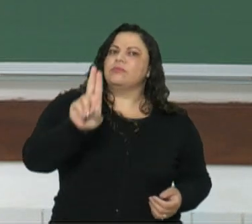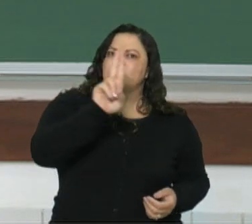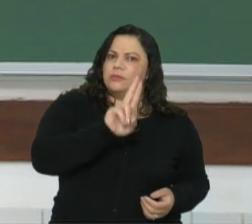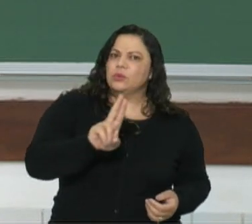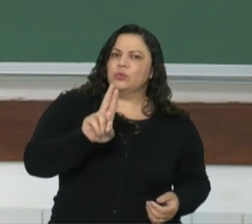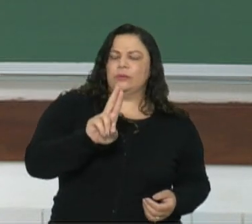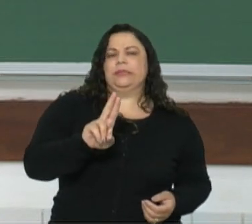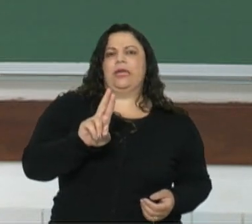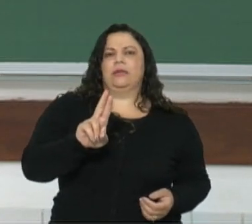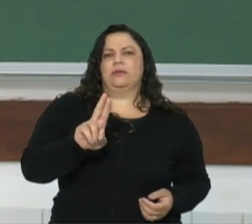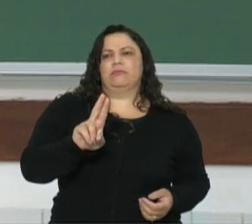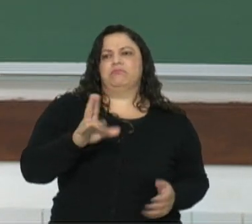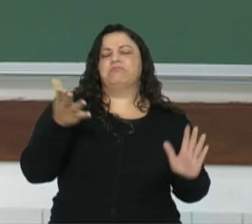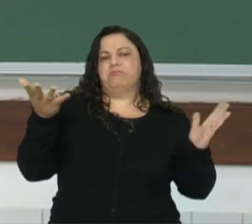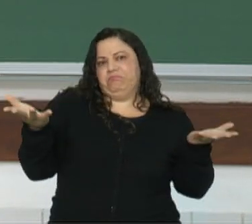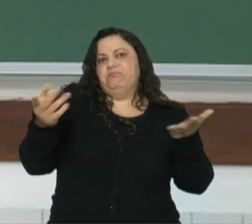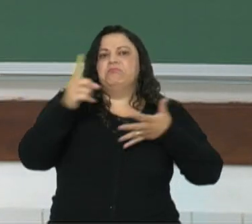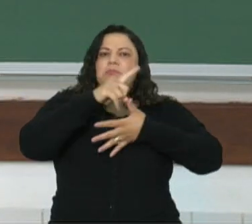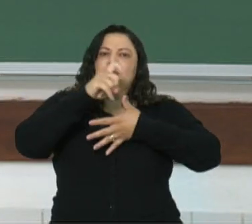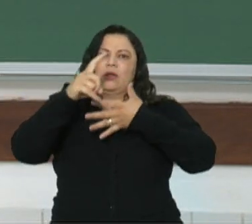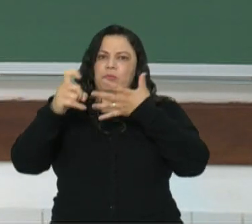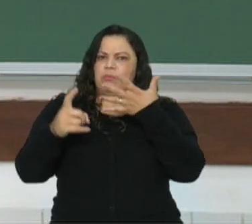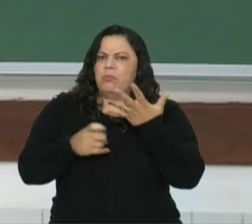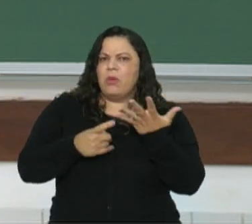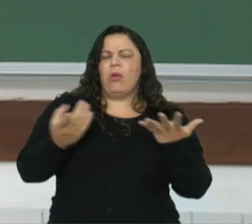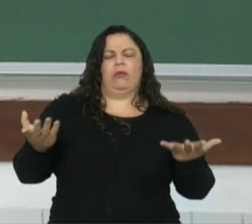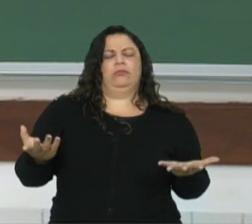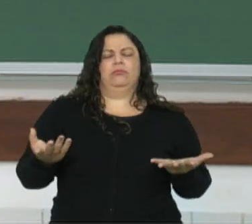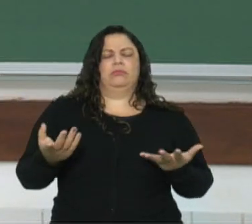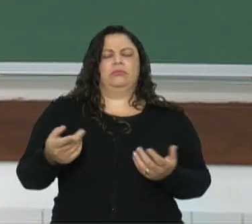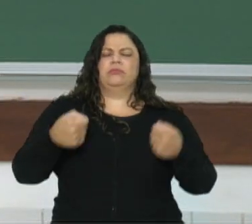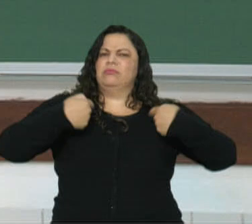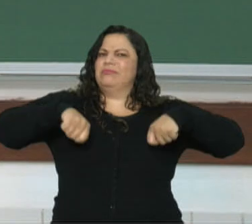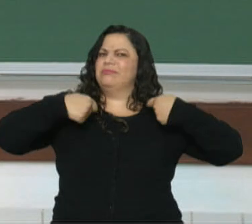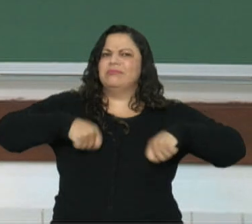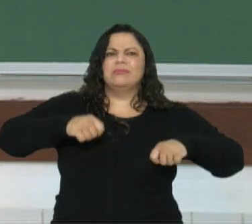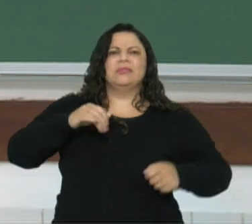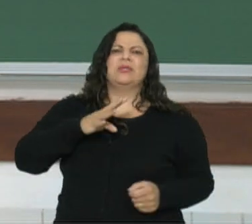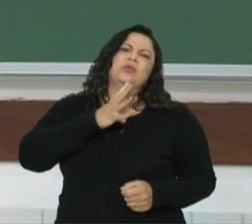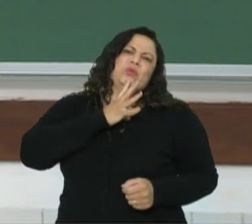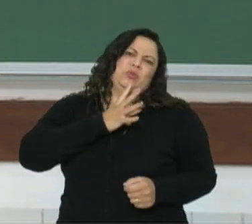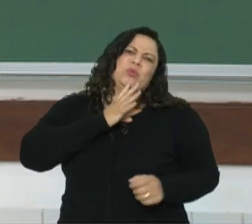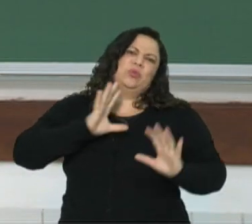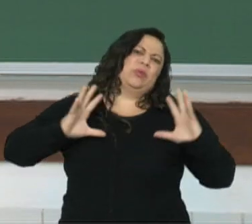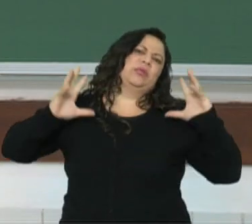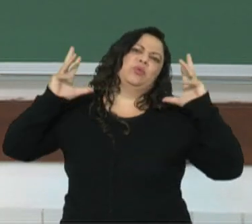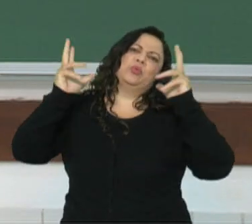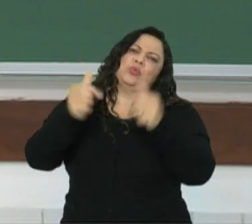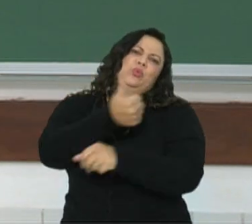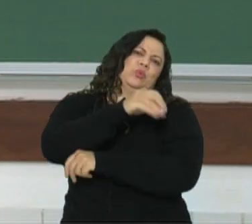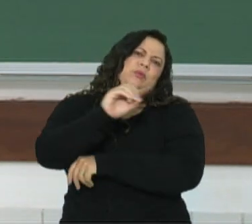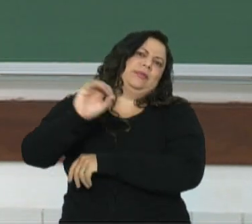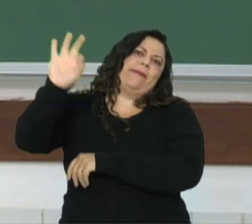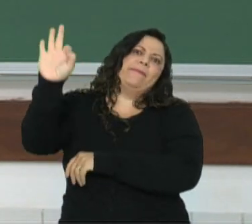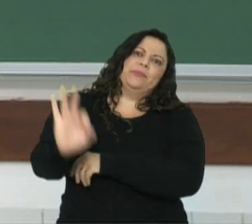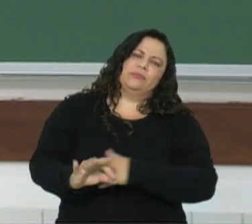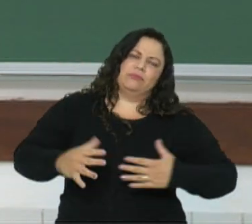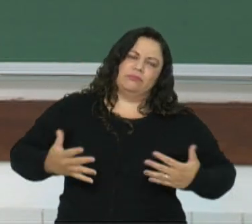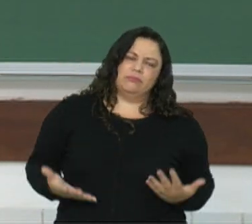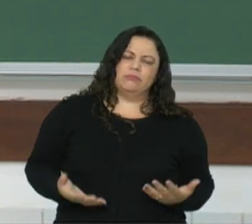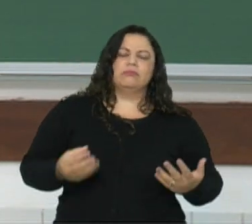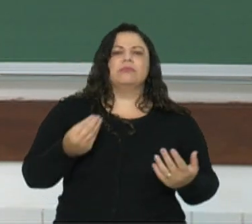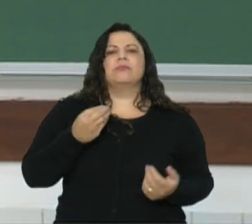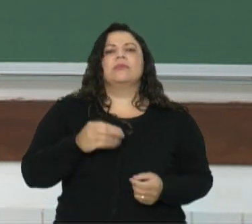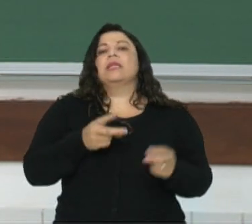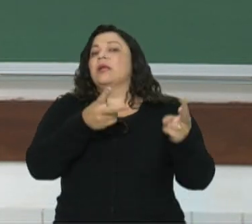eu não preciso conhecer 100% das coisas, fazer uma hipótese, mas estar de olho sempre na